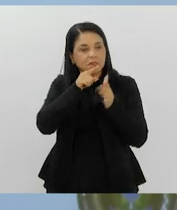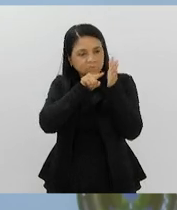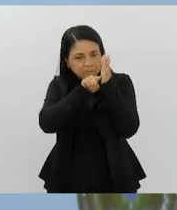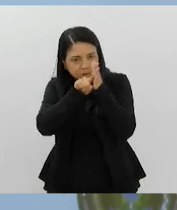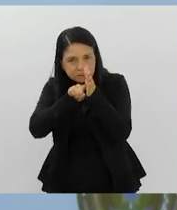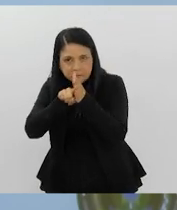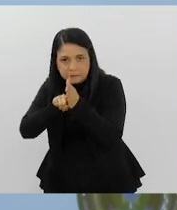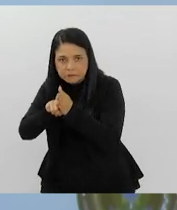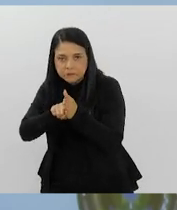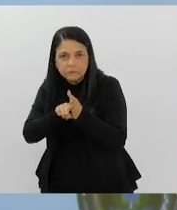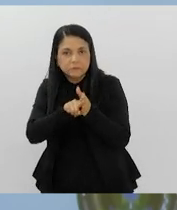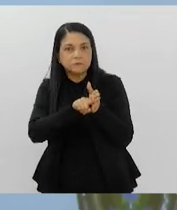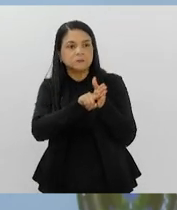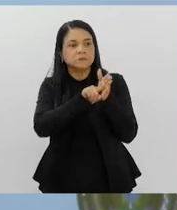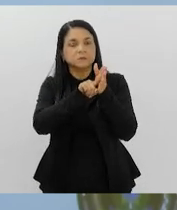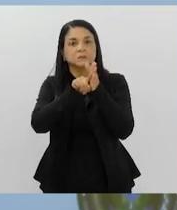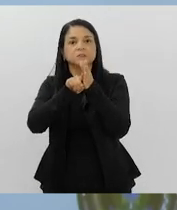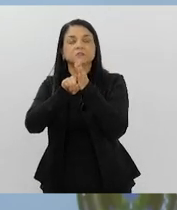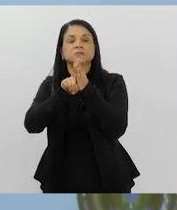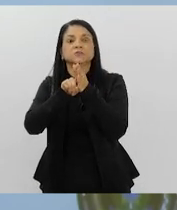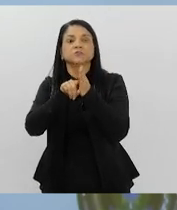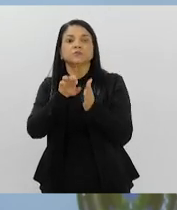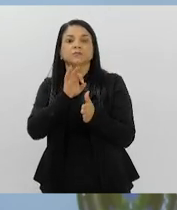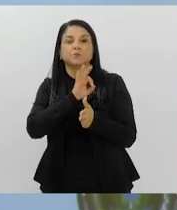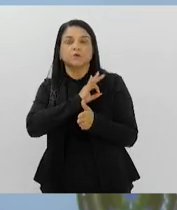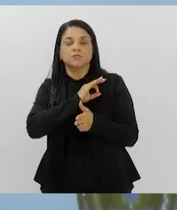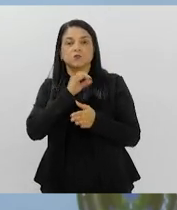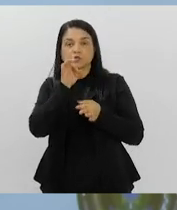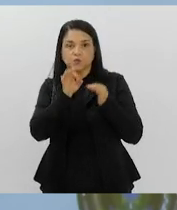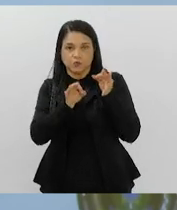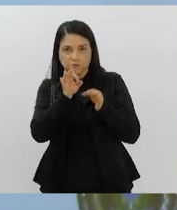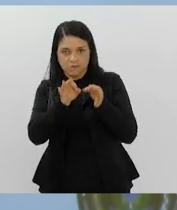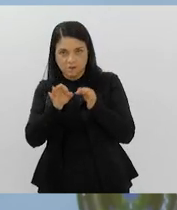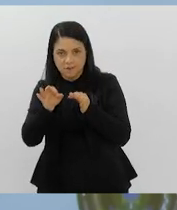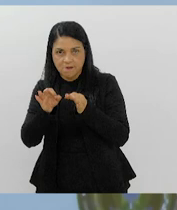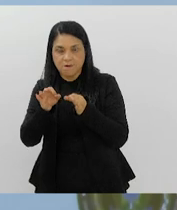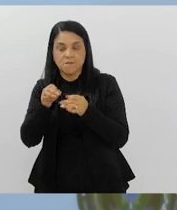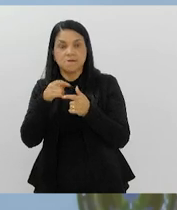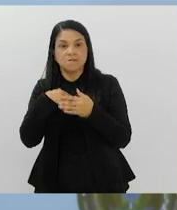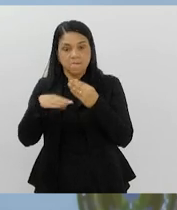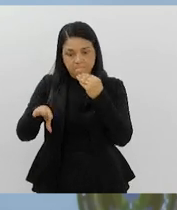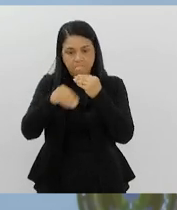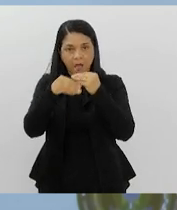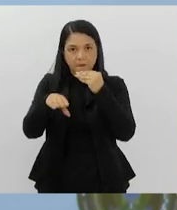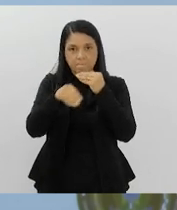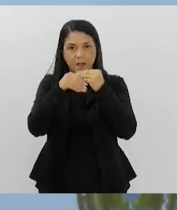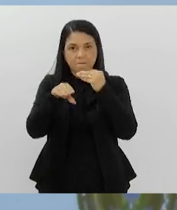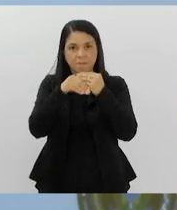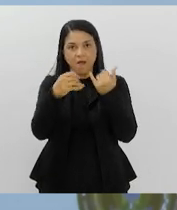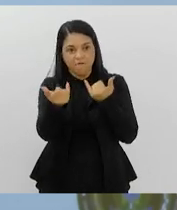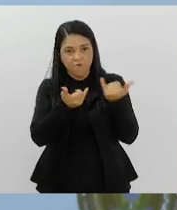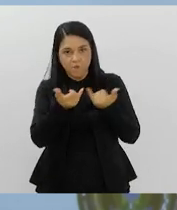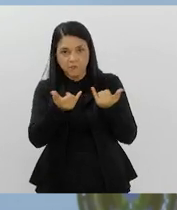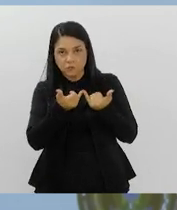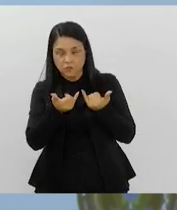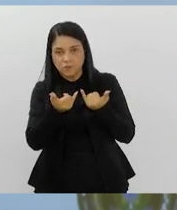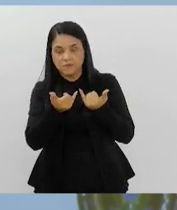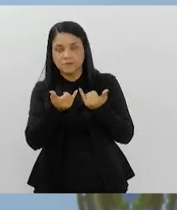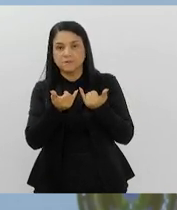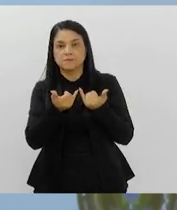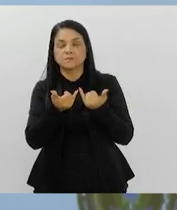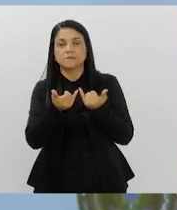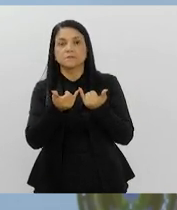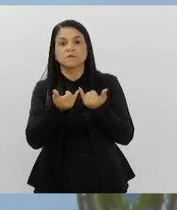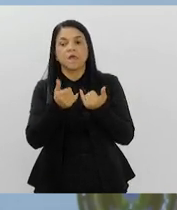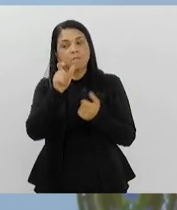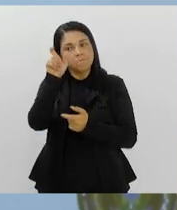medidas de polícia judiciária. Quanto maior enriquecidas são essas informações em relação ao